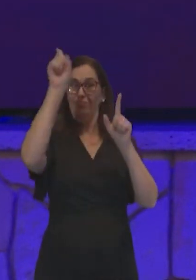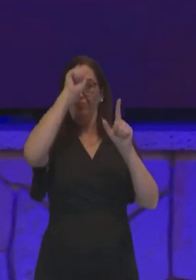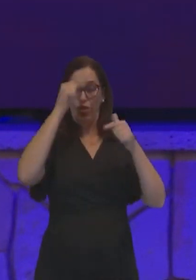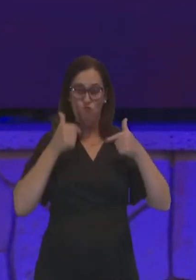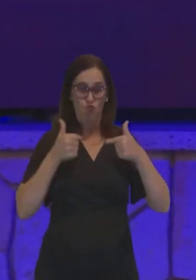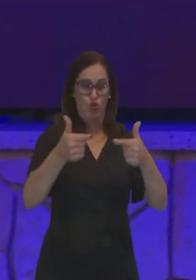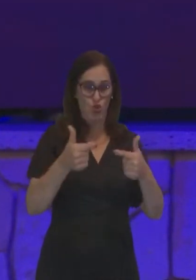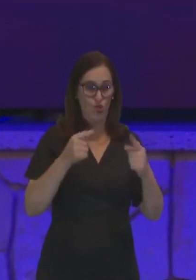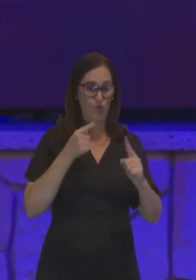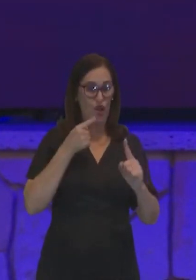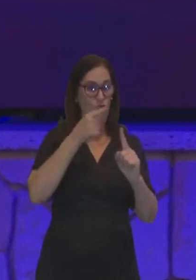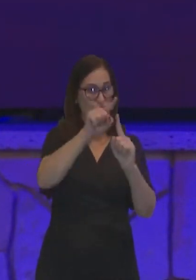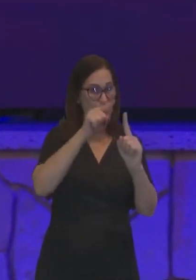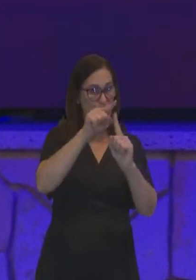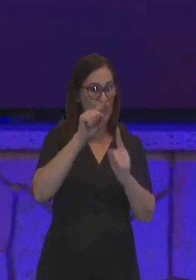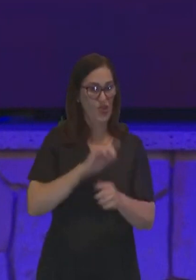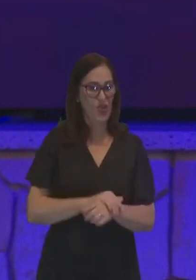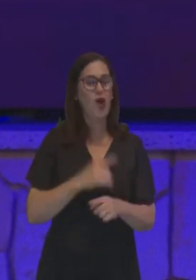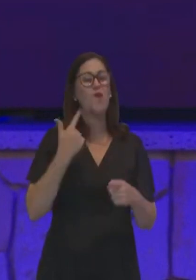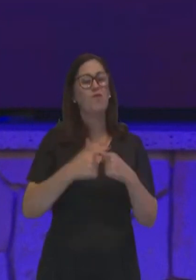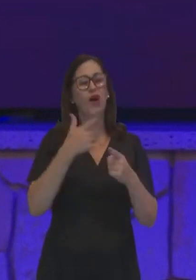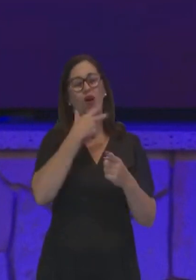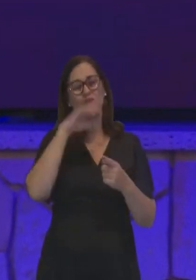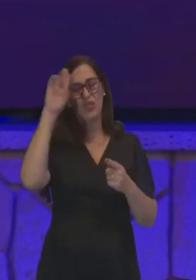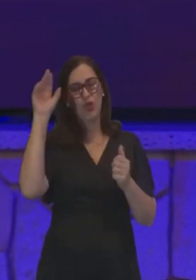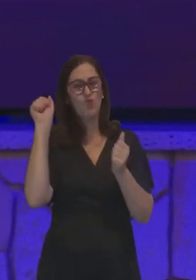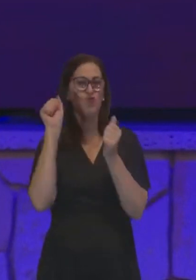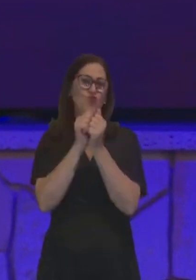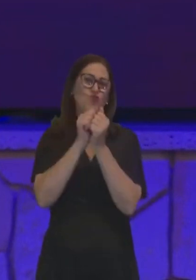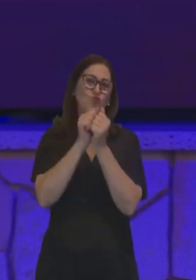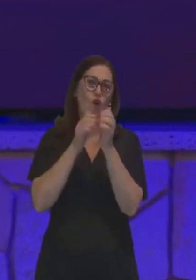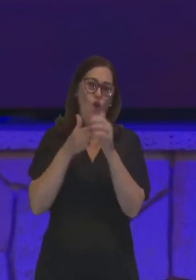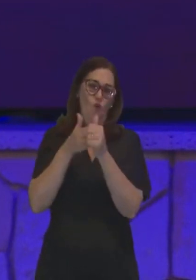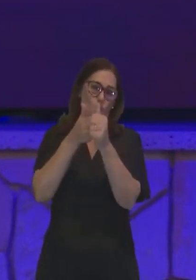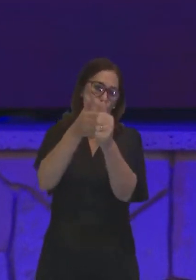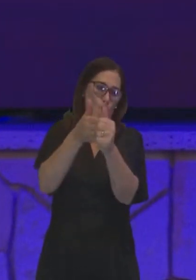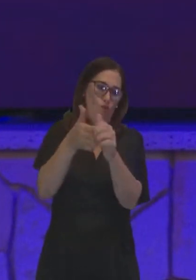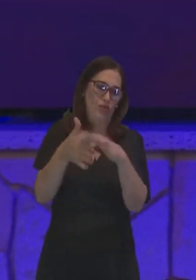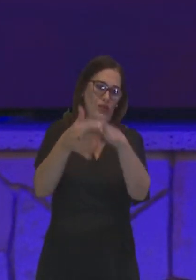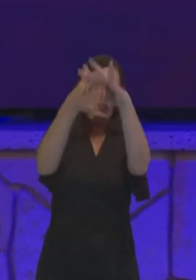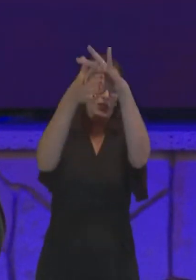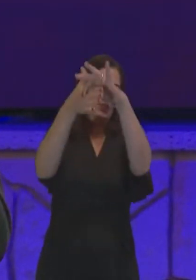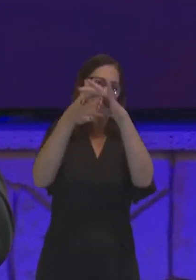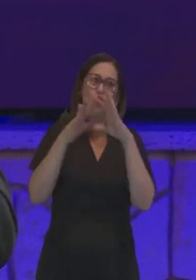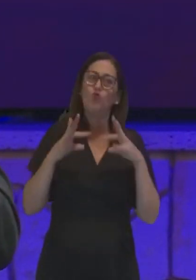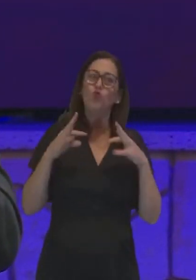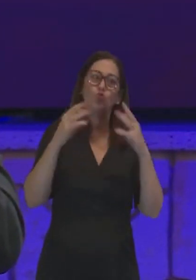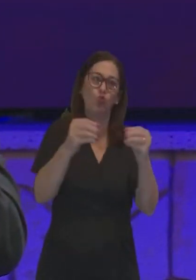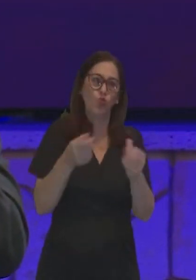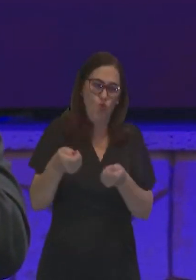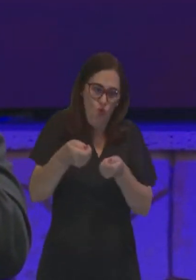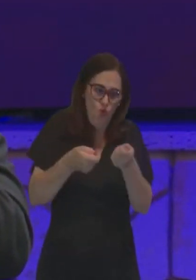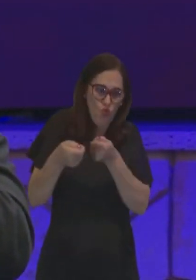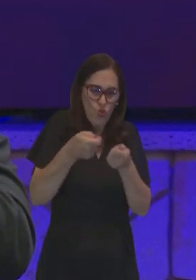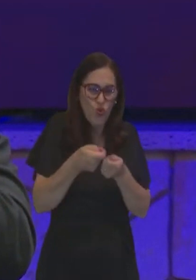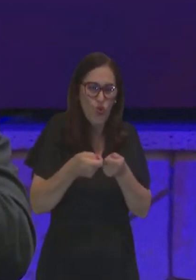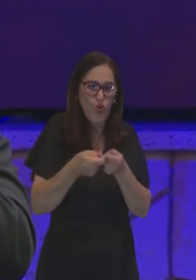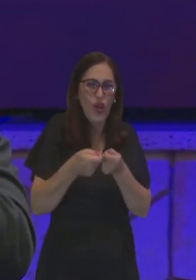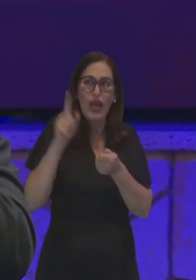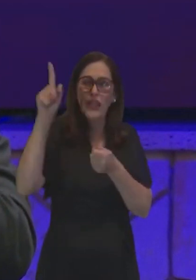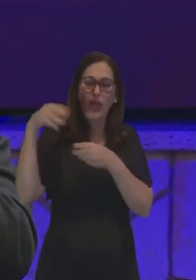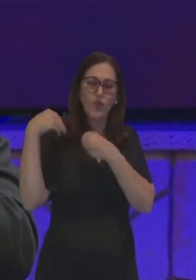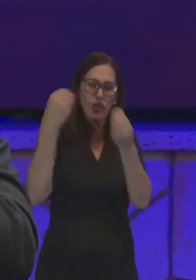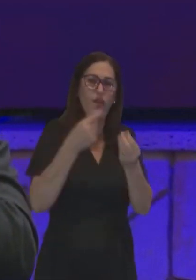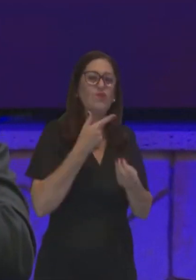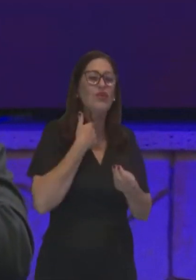os desafios, porque o Senhor estará comandando todas as coisas e Ele concederá o que deseja o